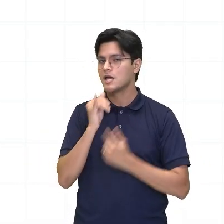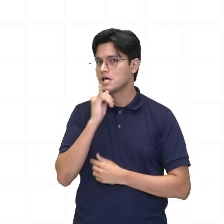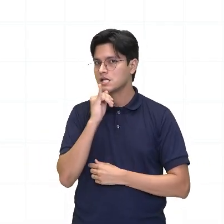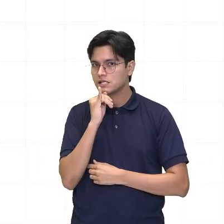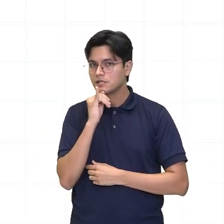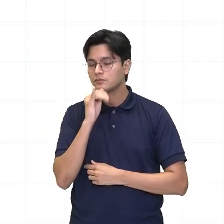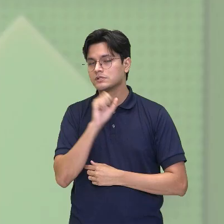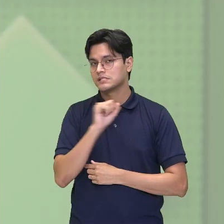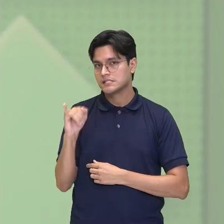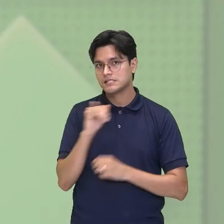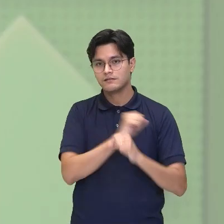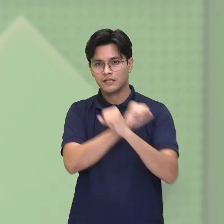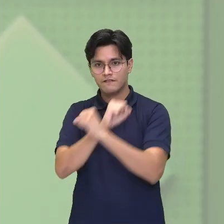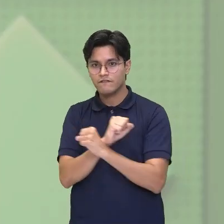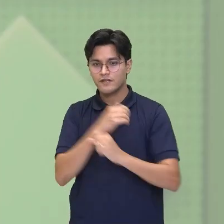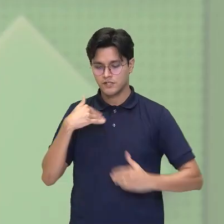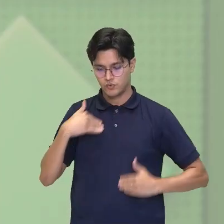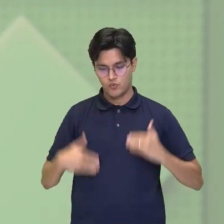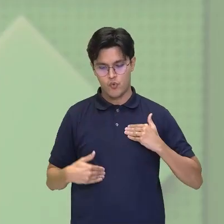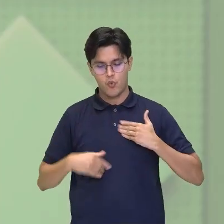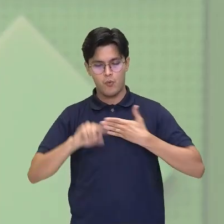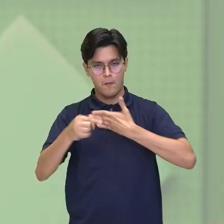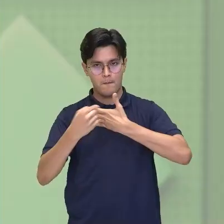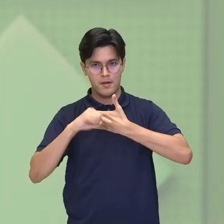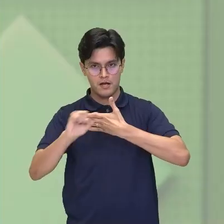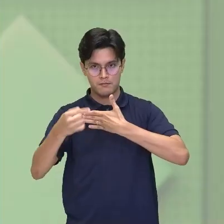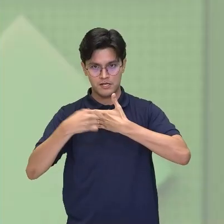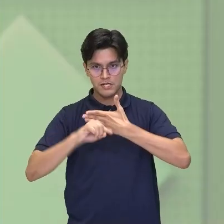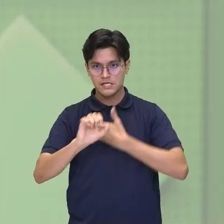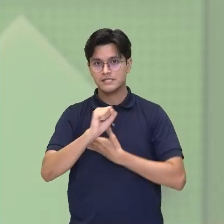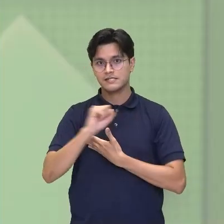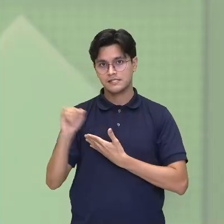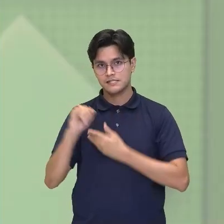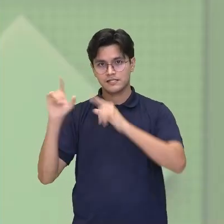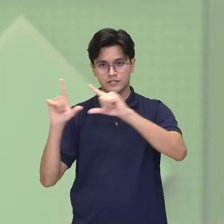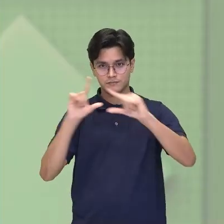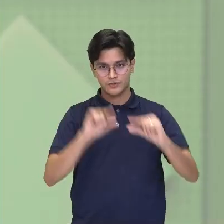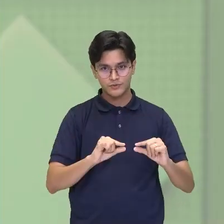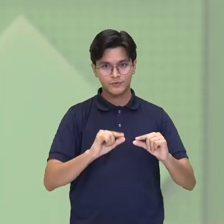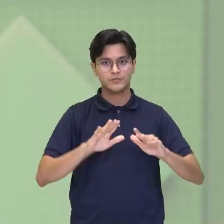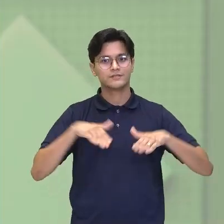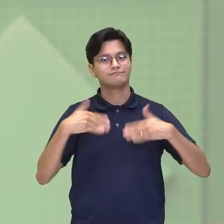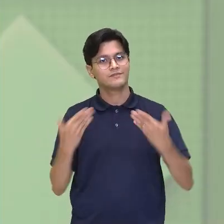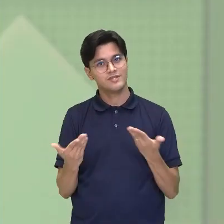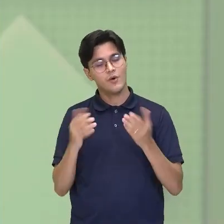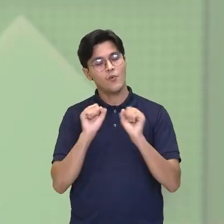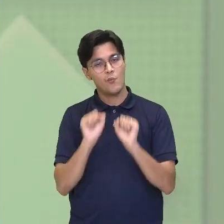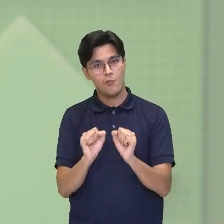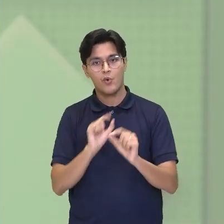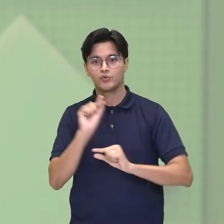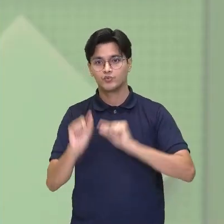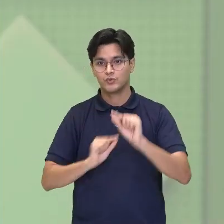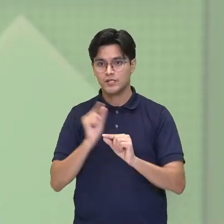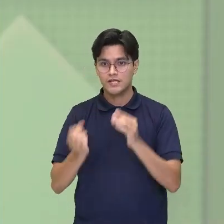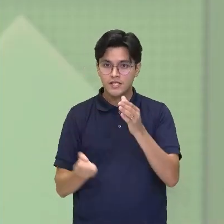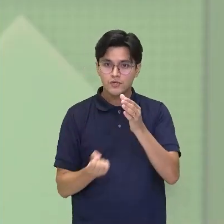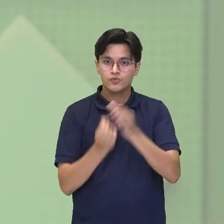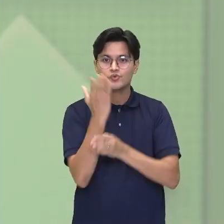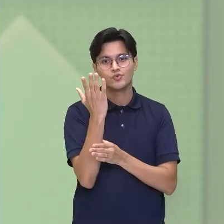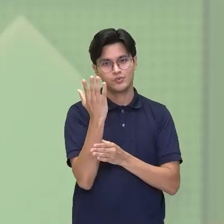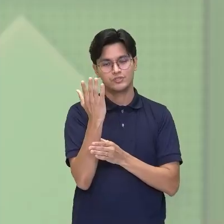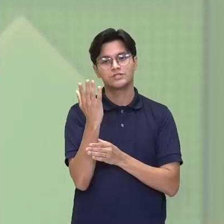alteração, essa Candida albicans pode se proliferar e gerar ali, né, alguns sintomas que são